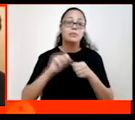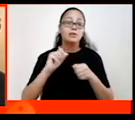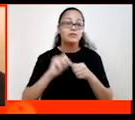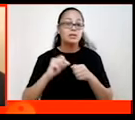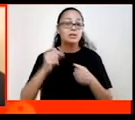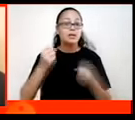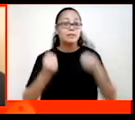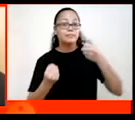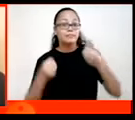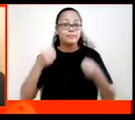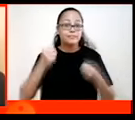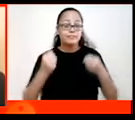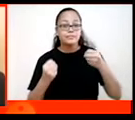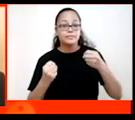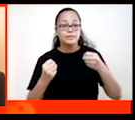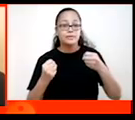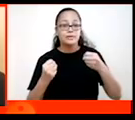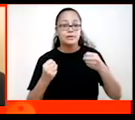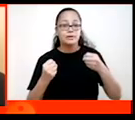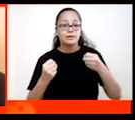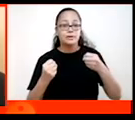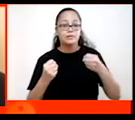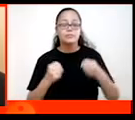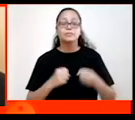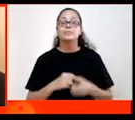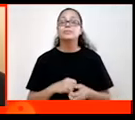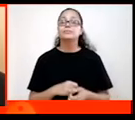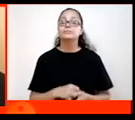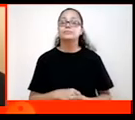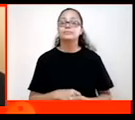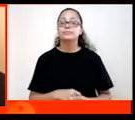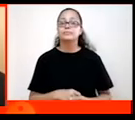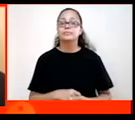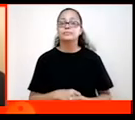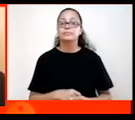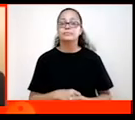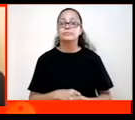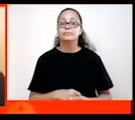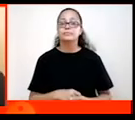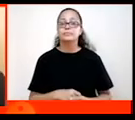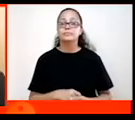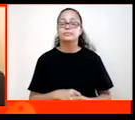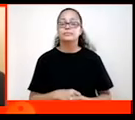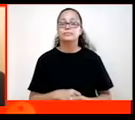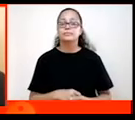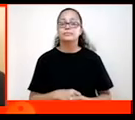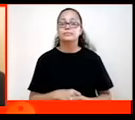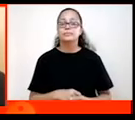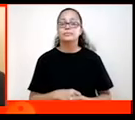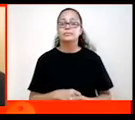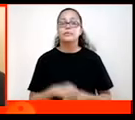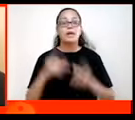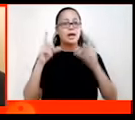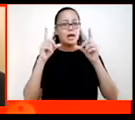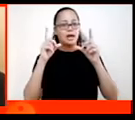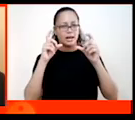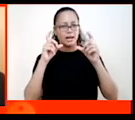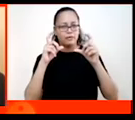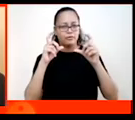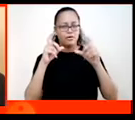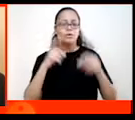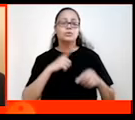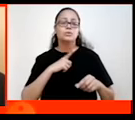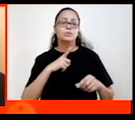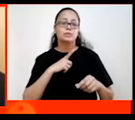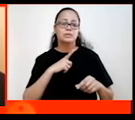na fabricação de veículos automotores, né, que é a indústria de bens de consumo, que é a terceira. Então essa aí é a intermediária, né? Na foto nós